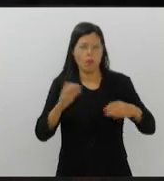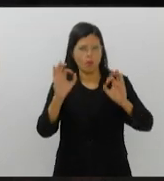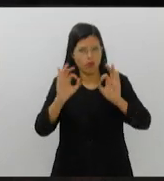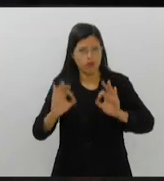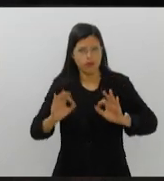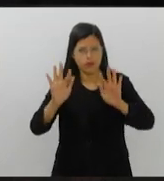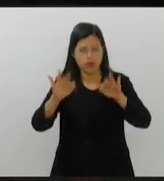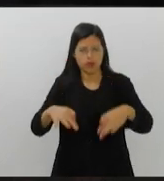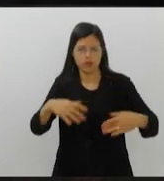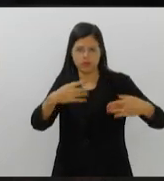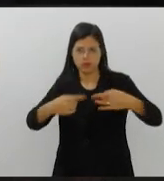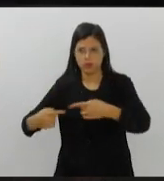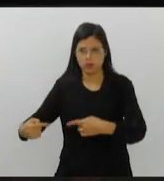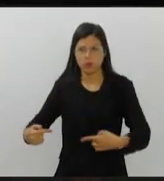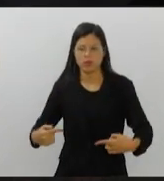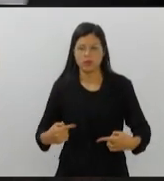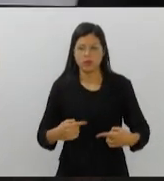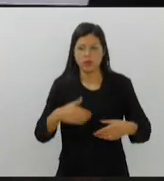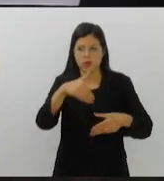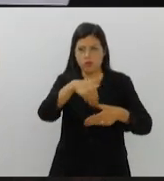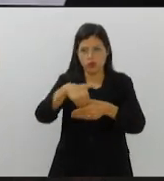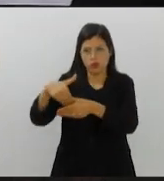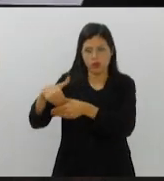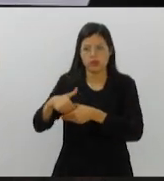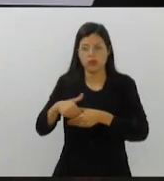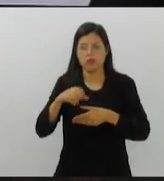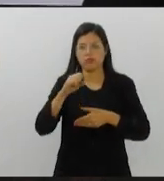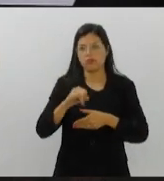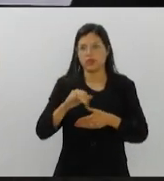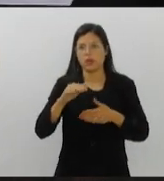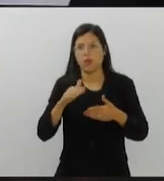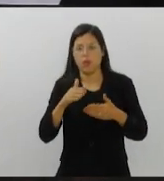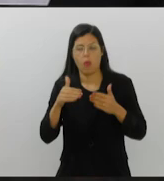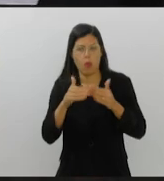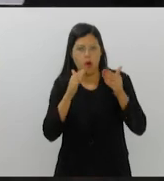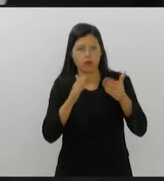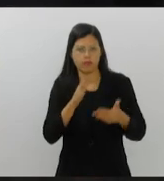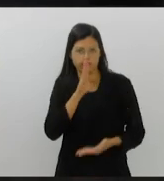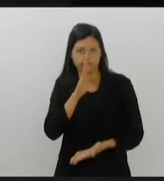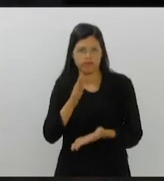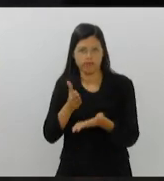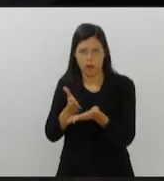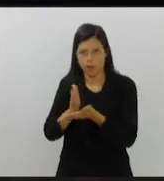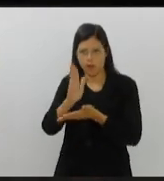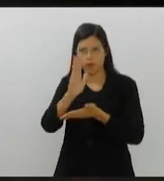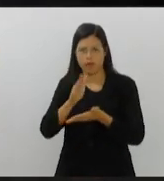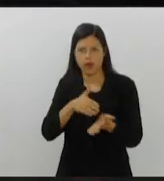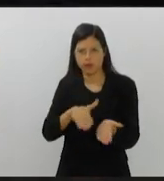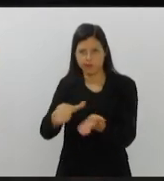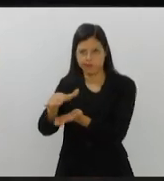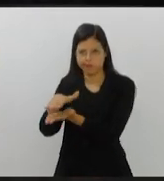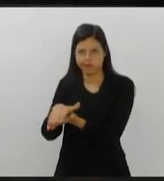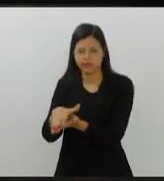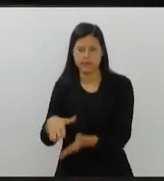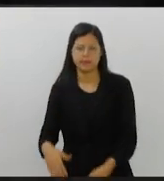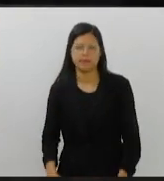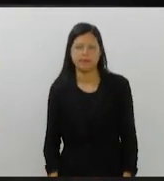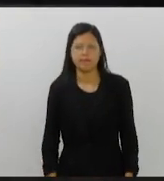discutir, encerrada a discussão. Em votação, senhores que aprovam, permaneçam como estão. Aprovado, vai a